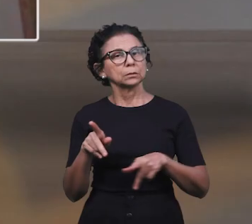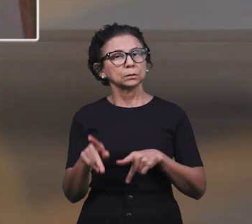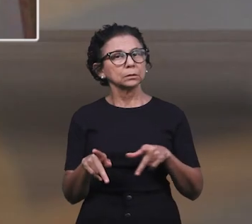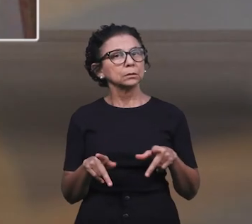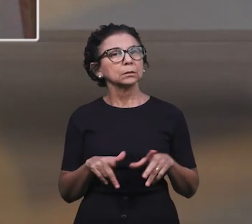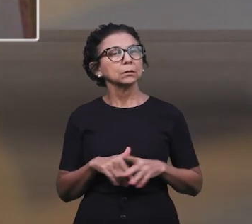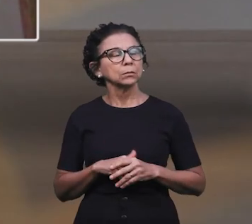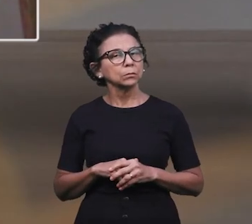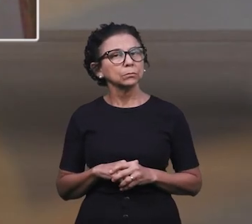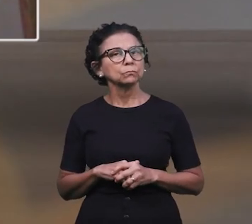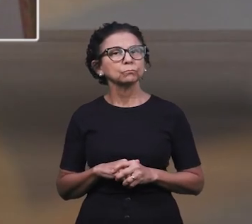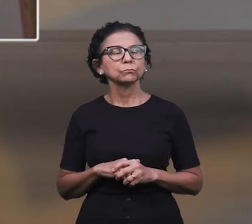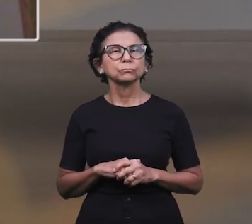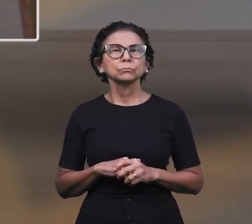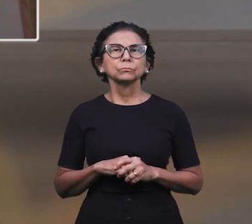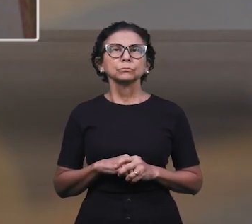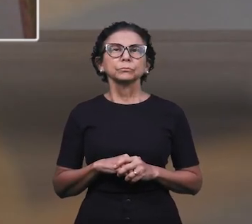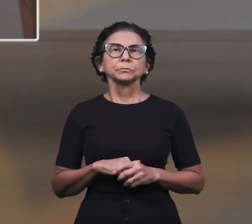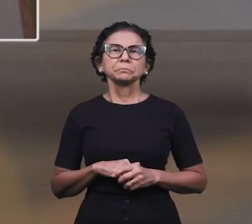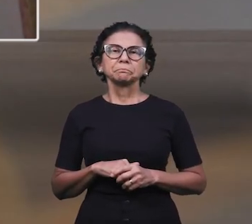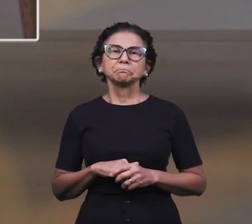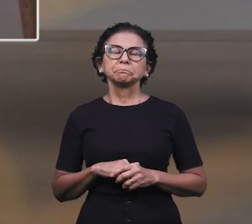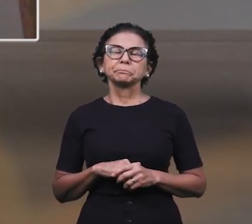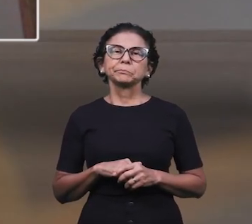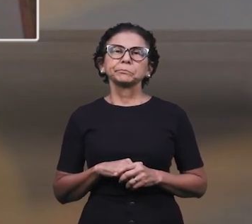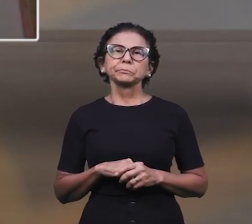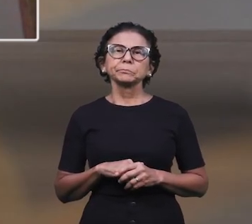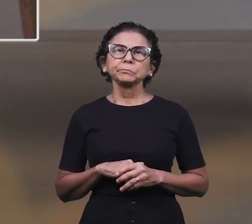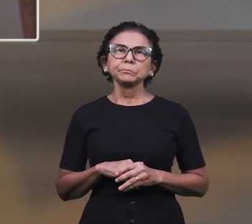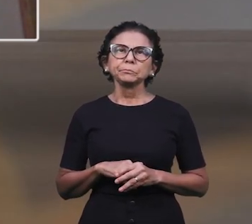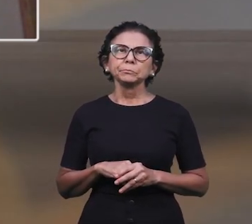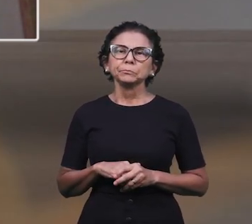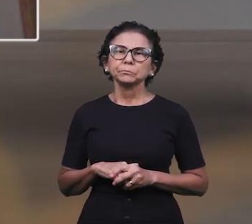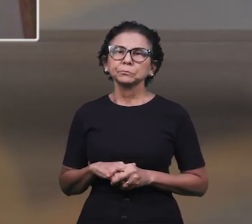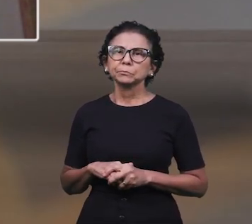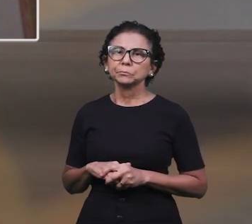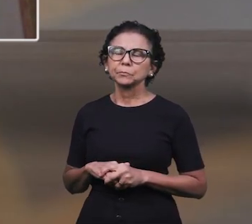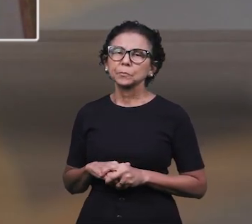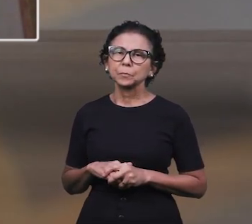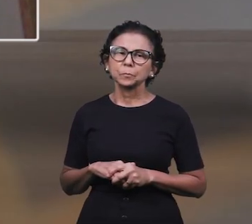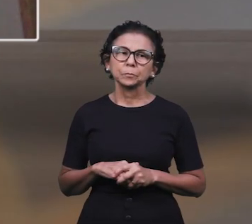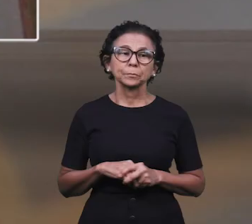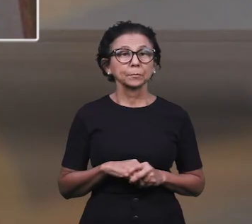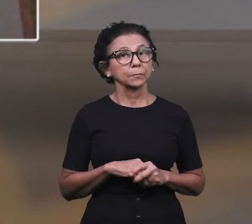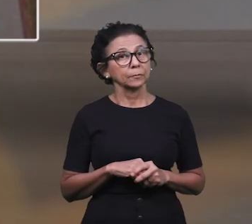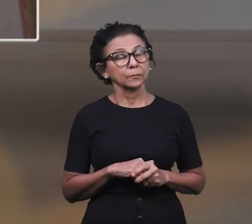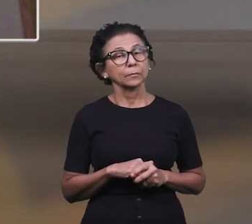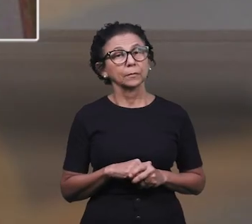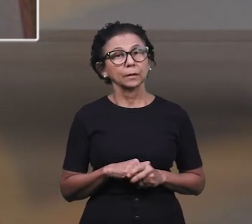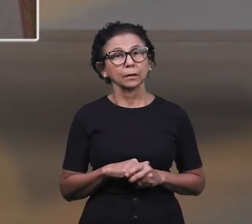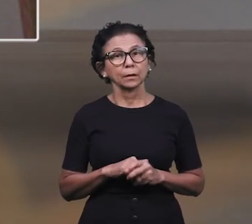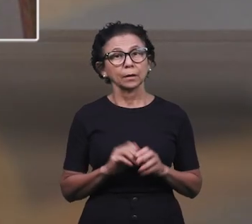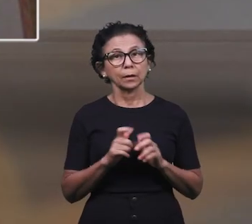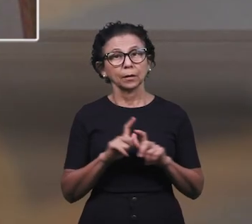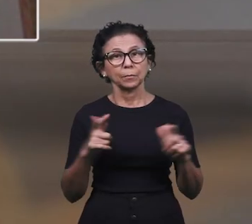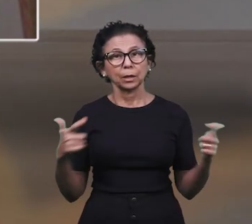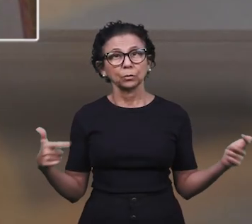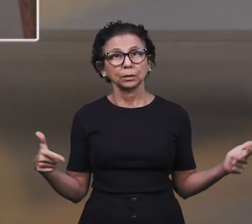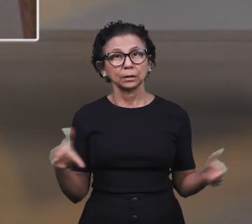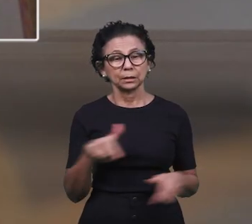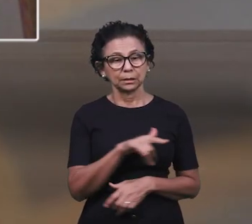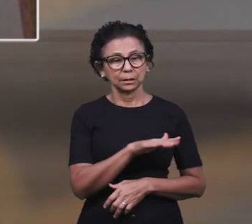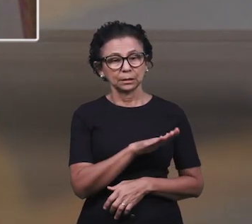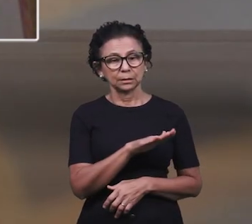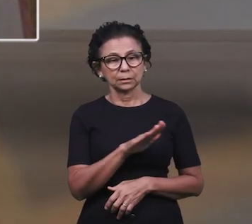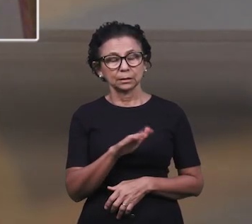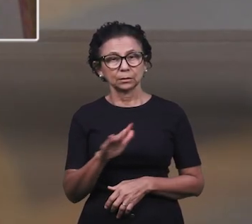São dados que chegam a ser importantes porque muitas crianças, chega a quase metade